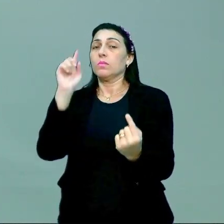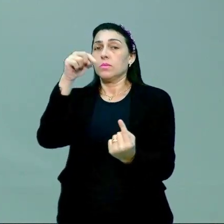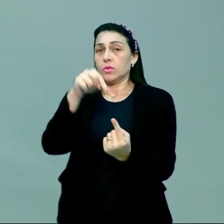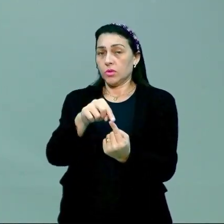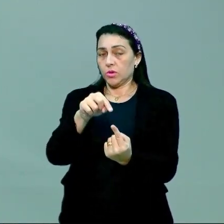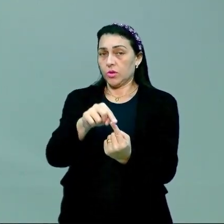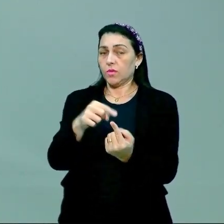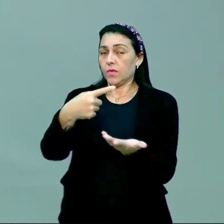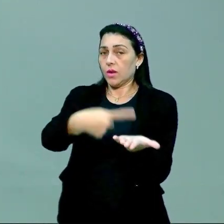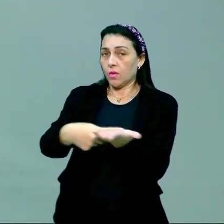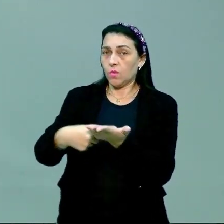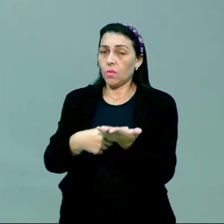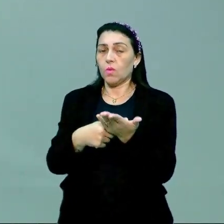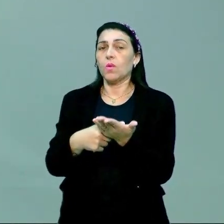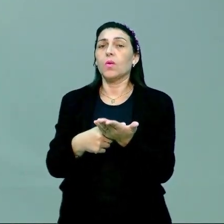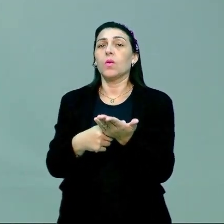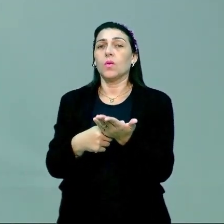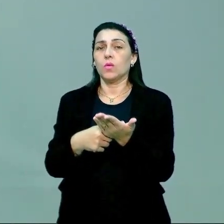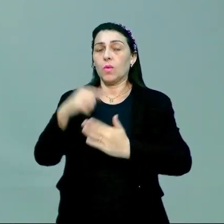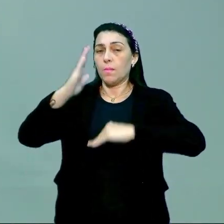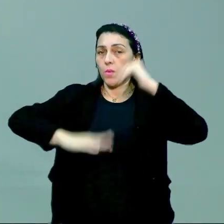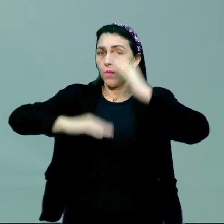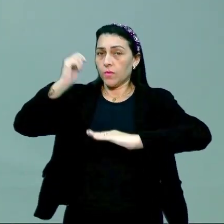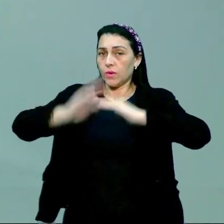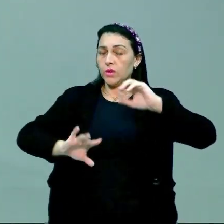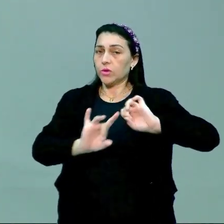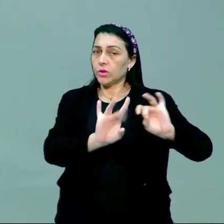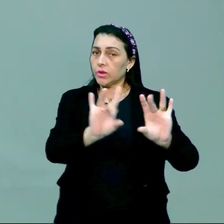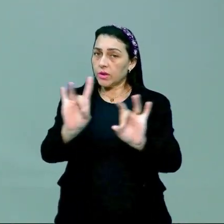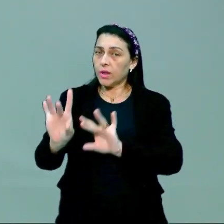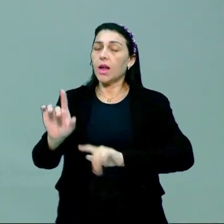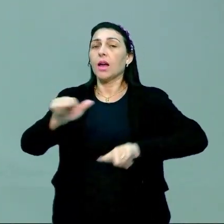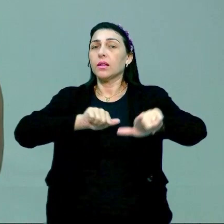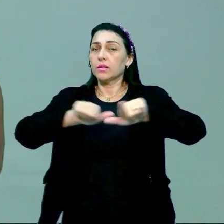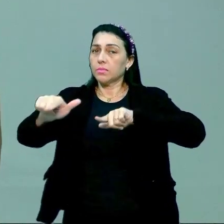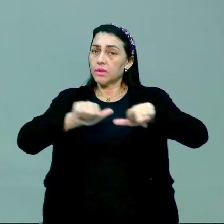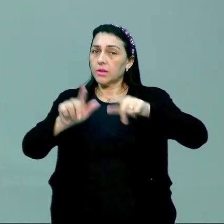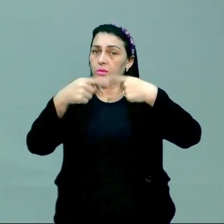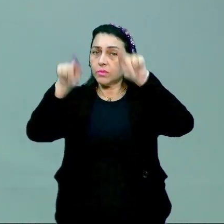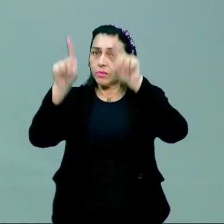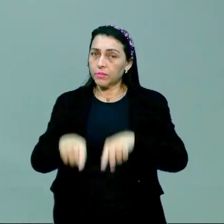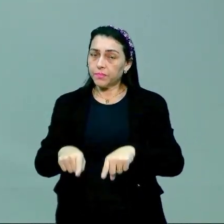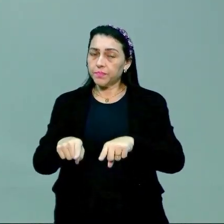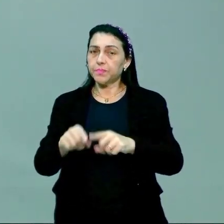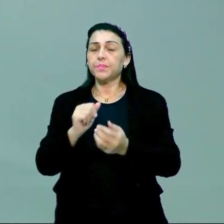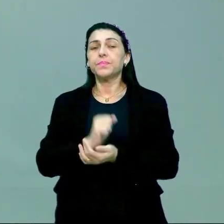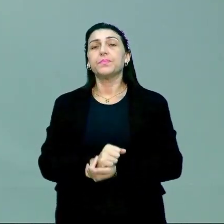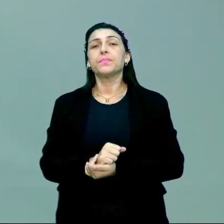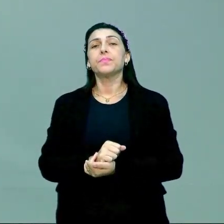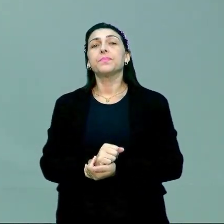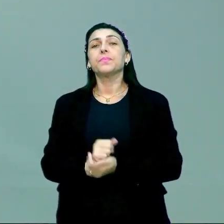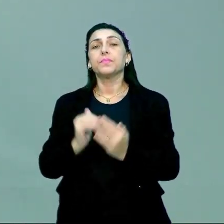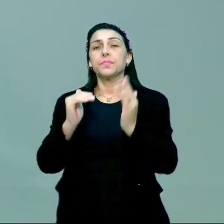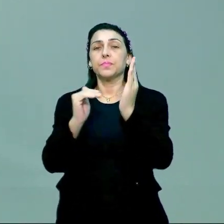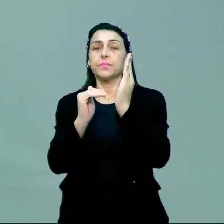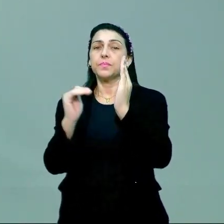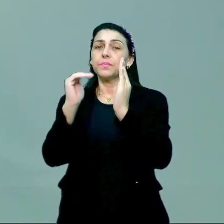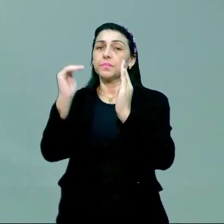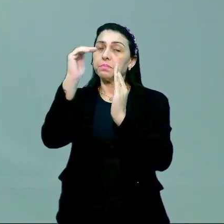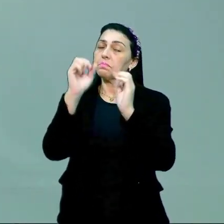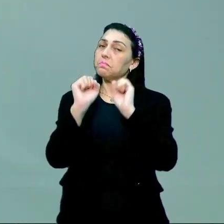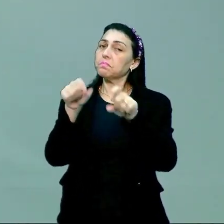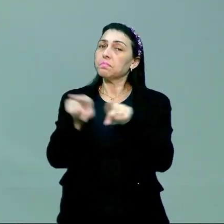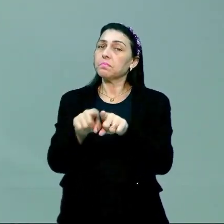finalidade, em acordo com a função das atividades laborais de cada uma dessas pessoas. Essa hierarquia você também